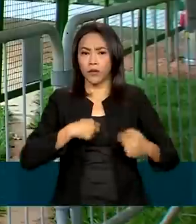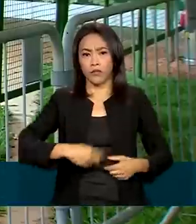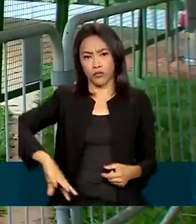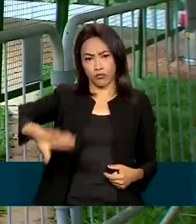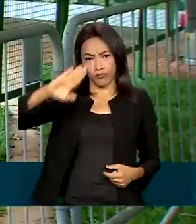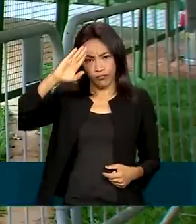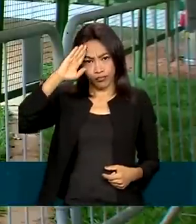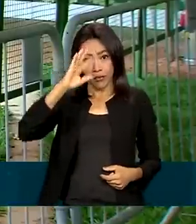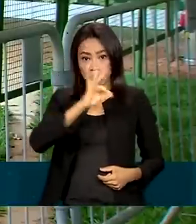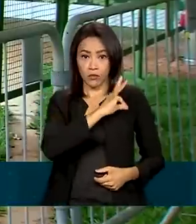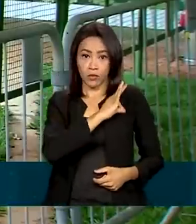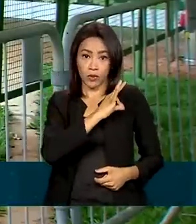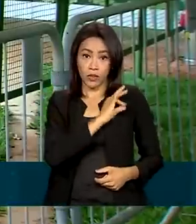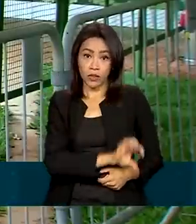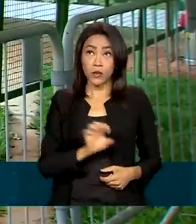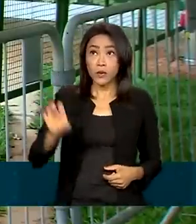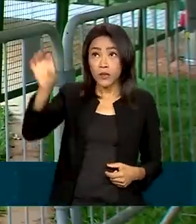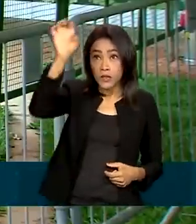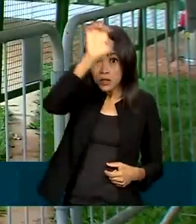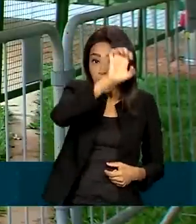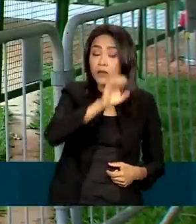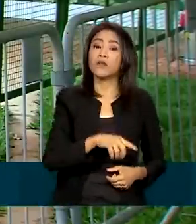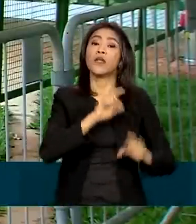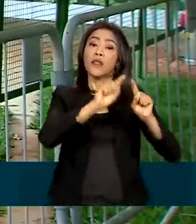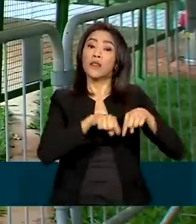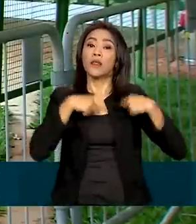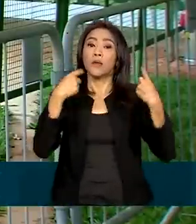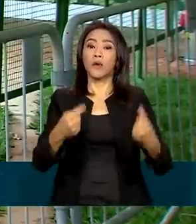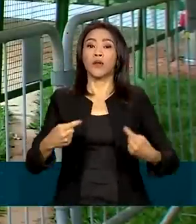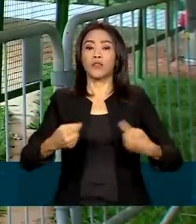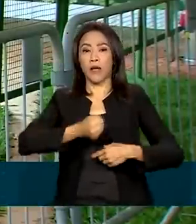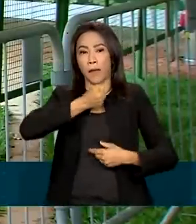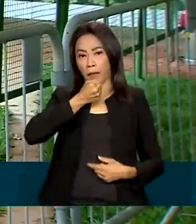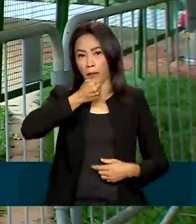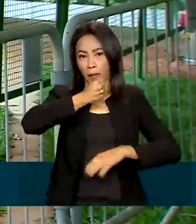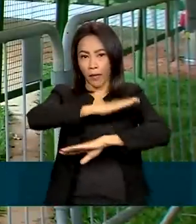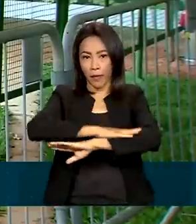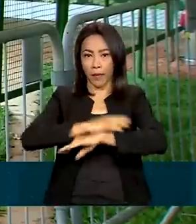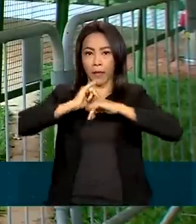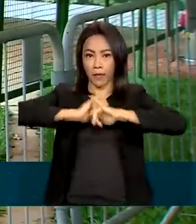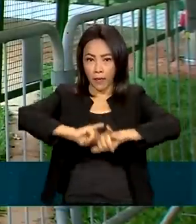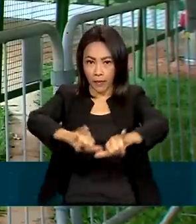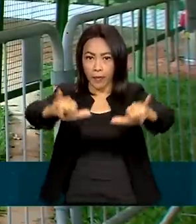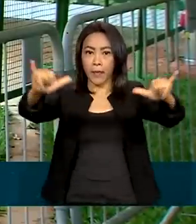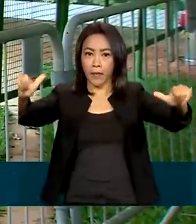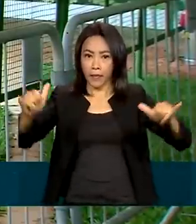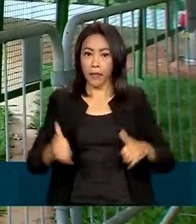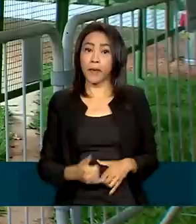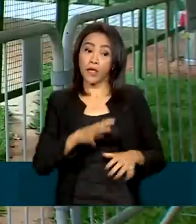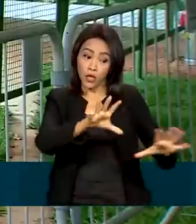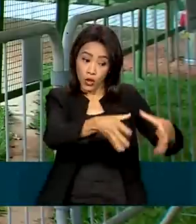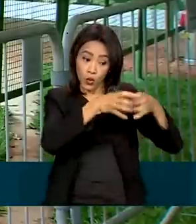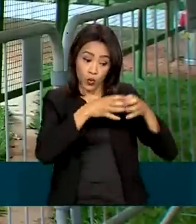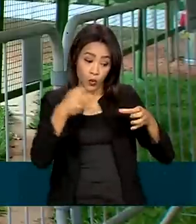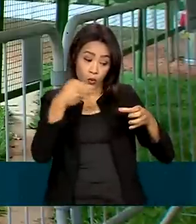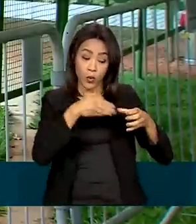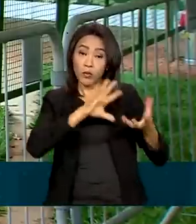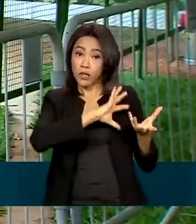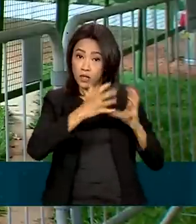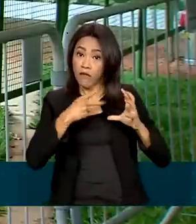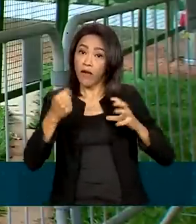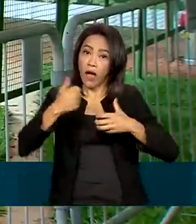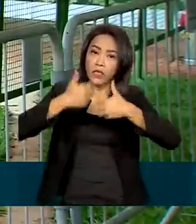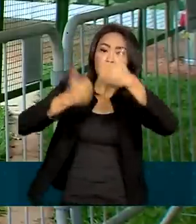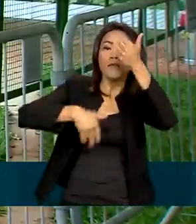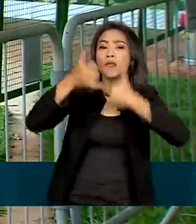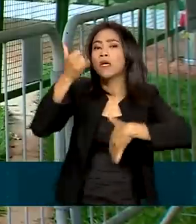militares nos estados. Logo em seguida, haverá uma coletiva de imprensa, onde a equipe de transição fará um diagnóstico da